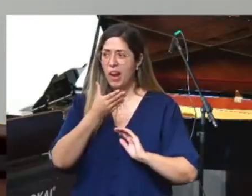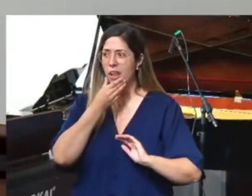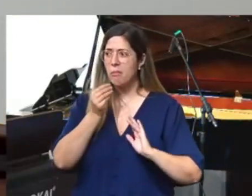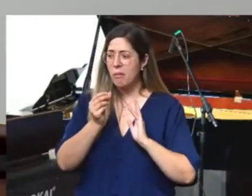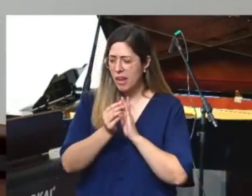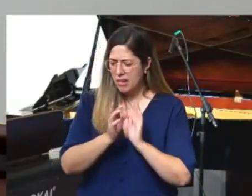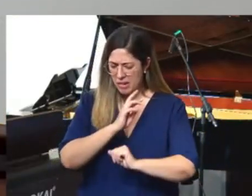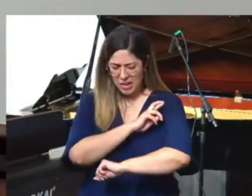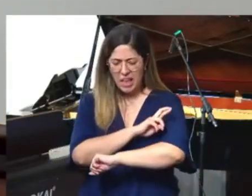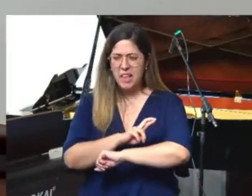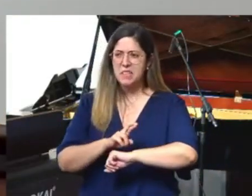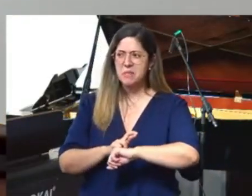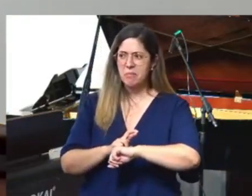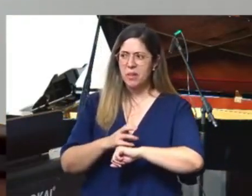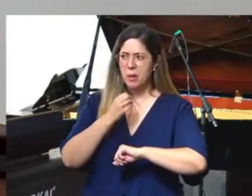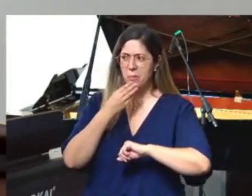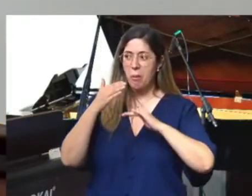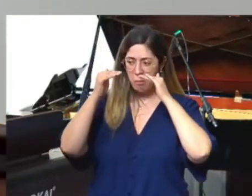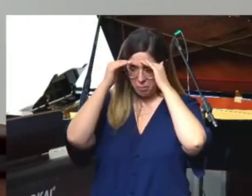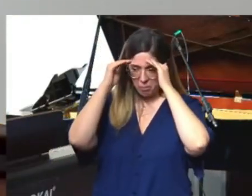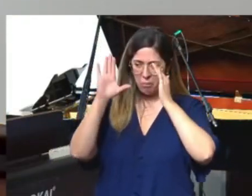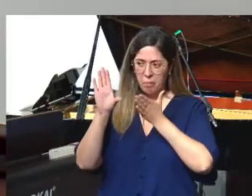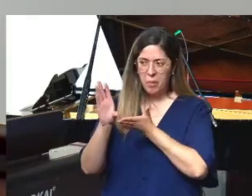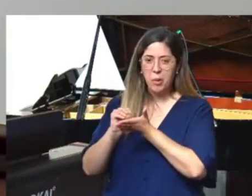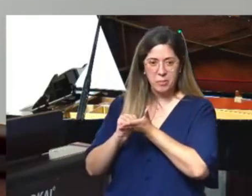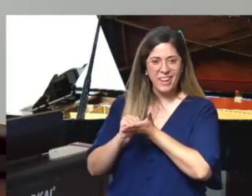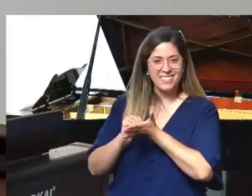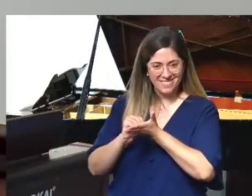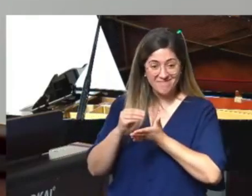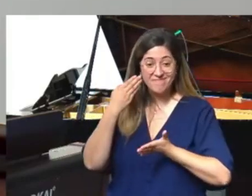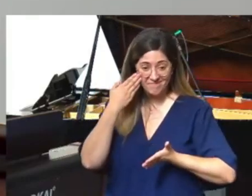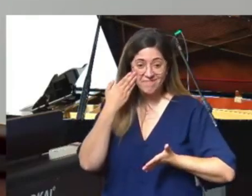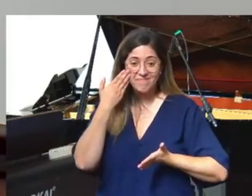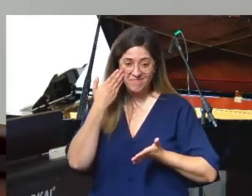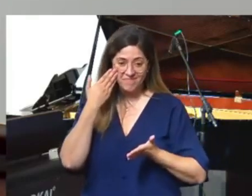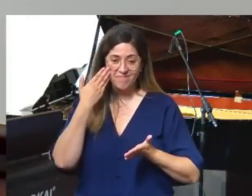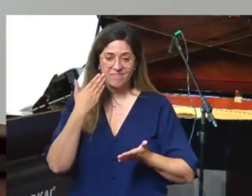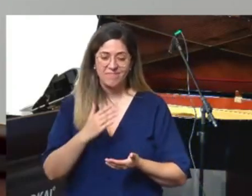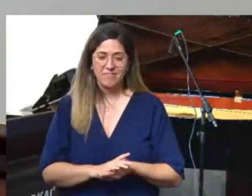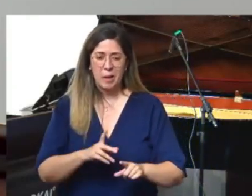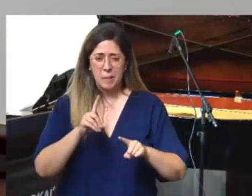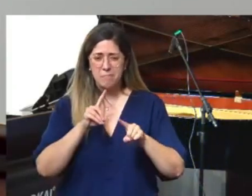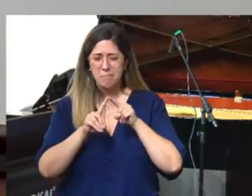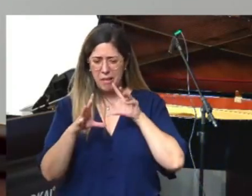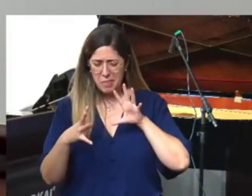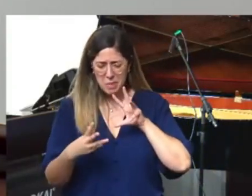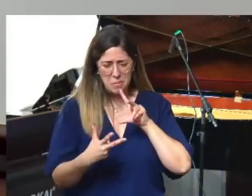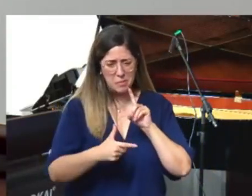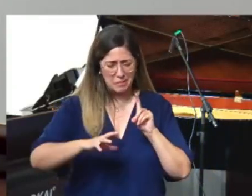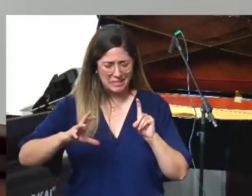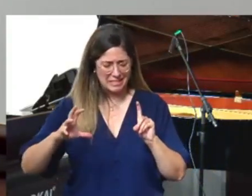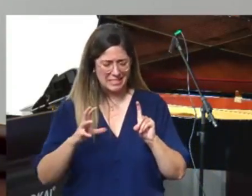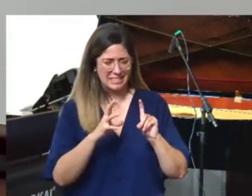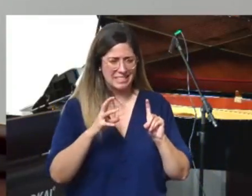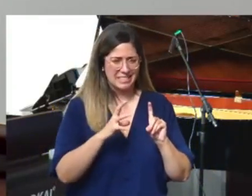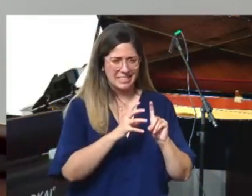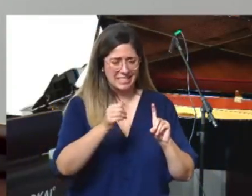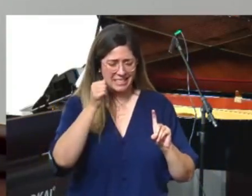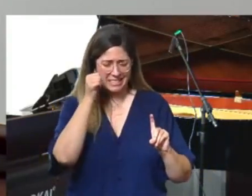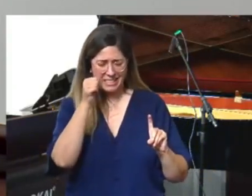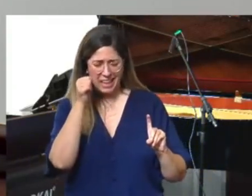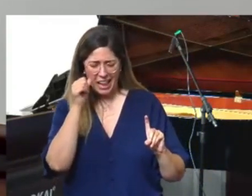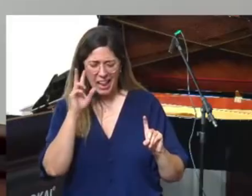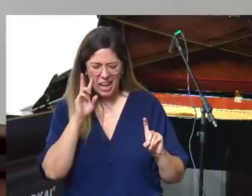numa sociedade extremamente influenciada por uma ideologia nefasta, que